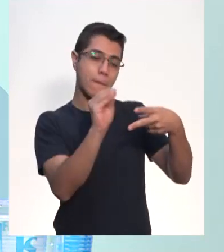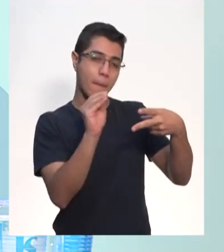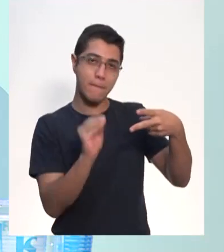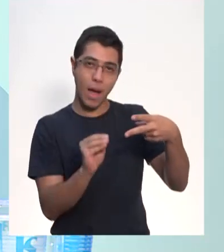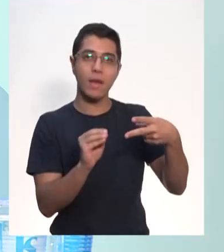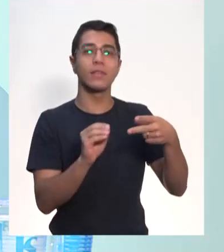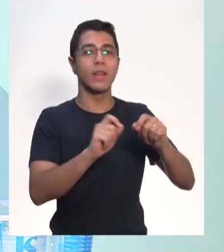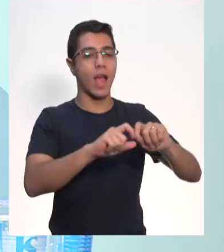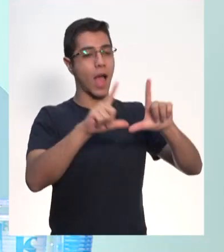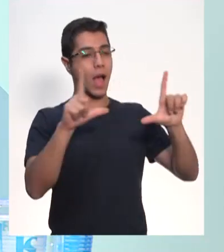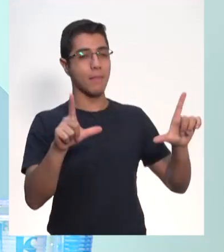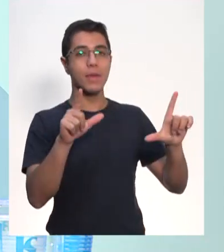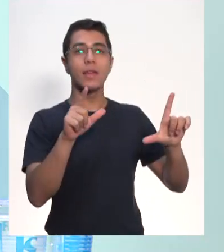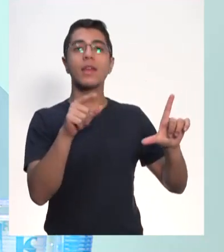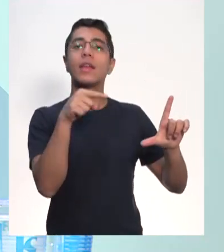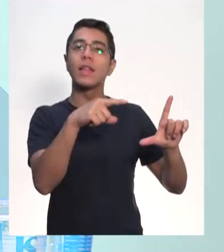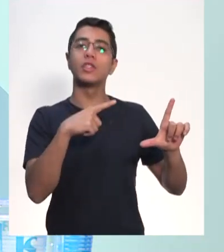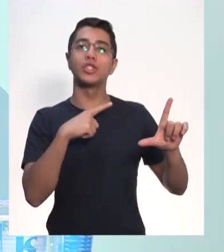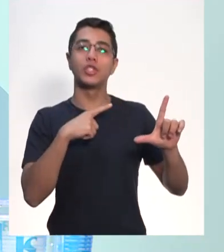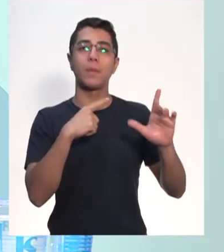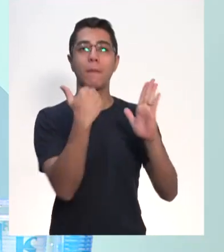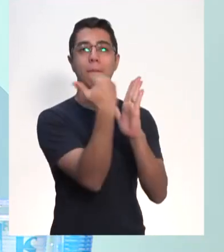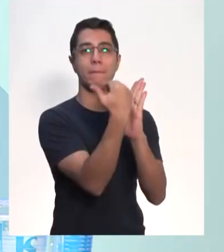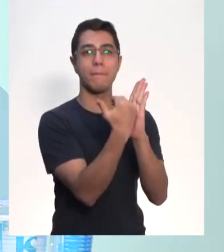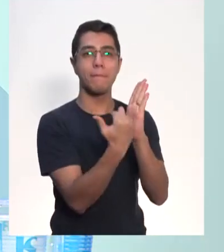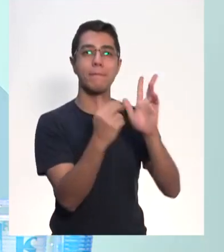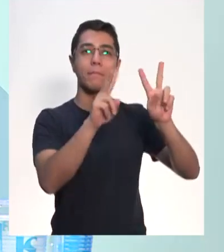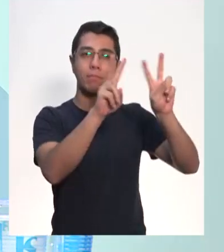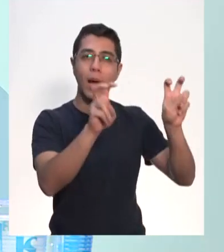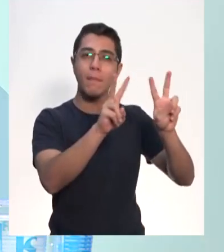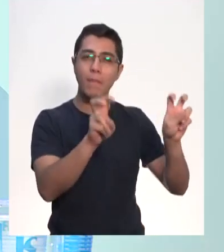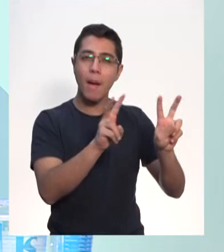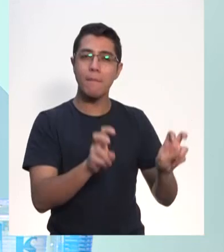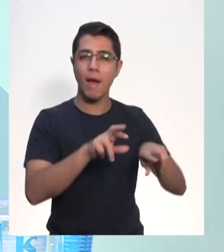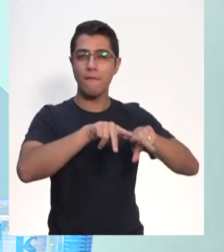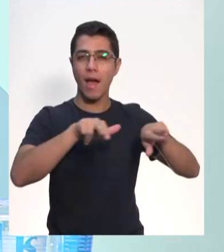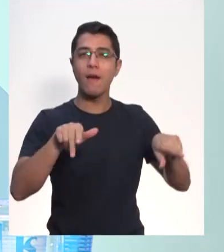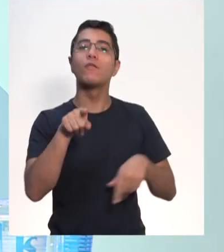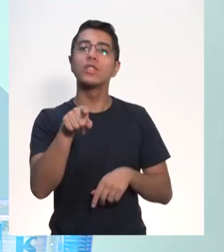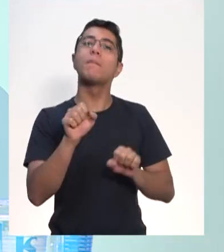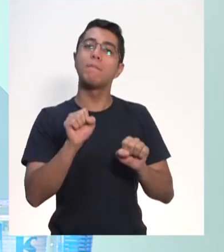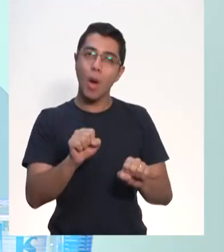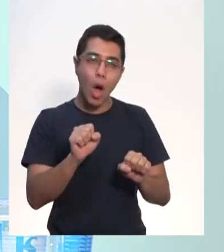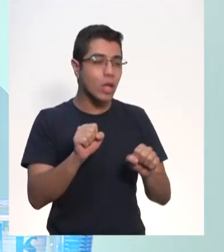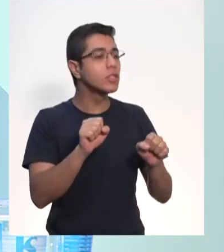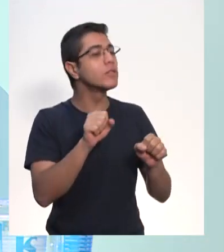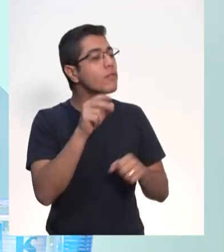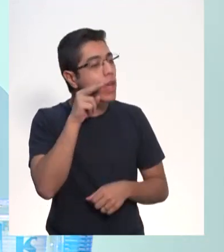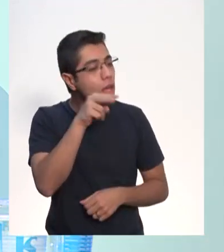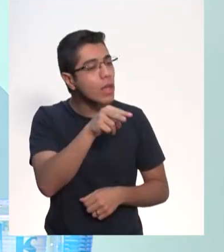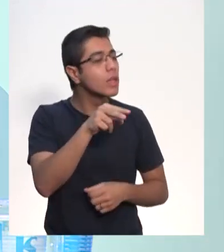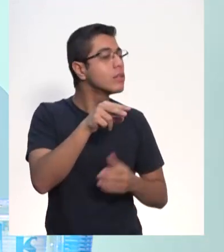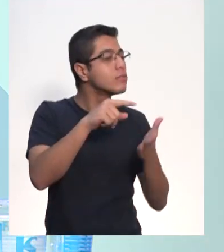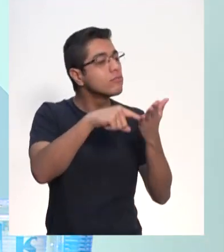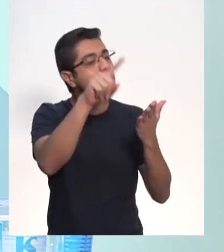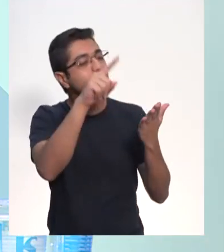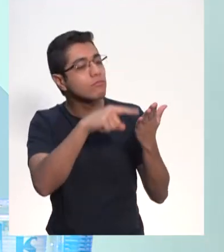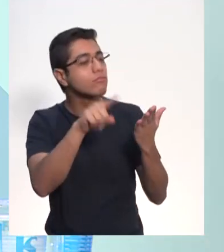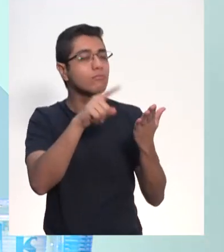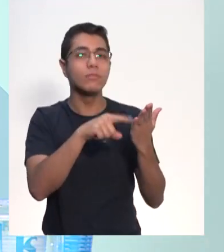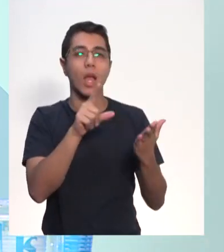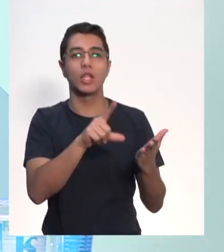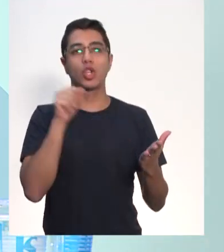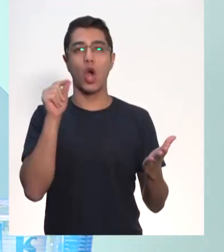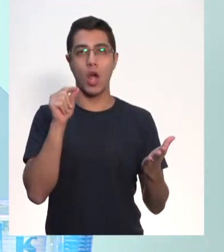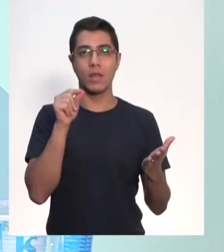você deseja estudar. Estudar, conhecer, né? O professor pode estar acessando isso, não precisa ser só no momento